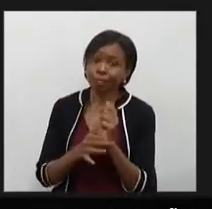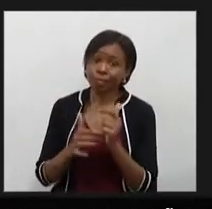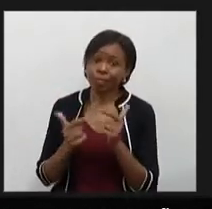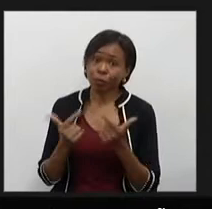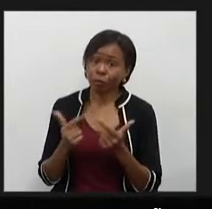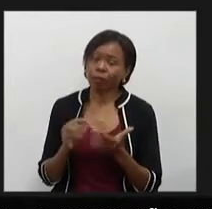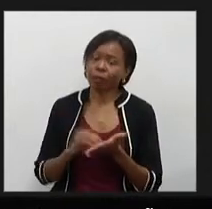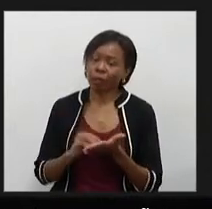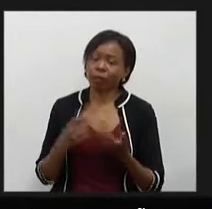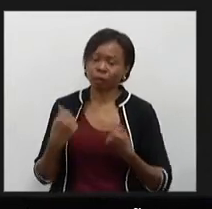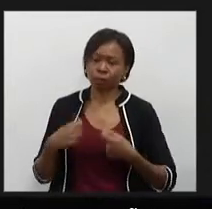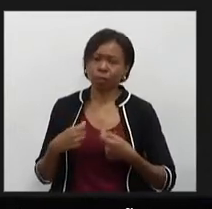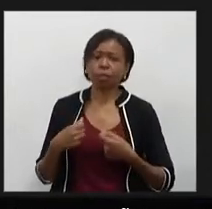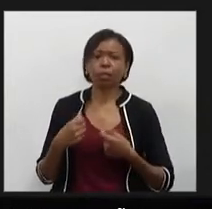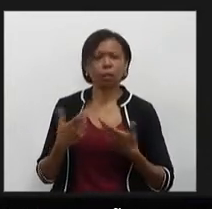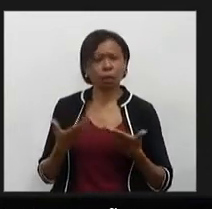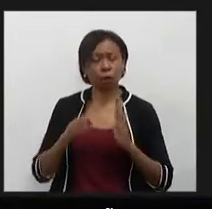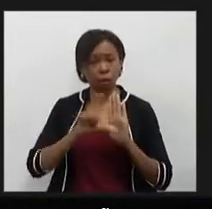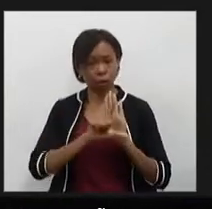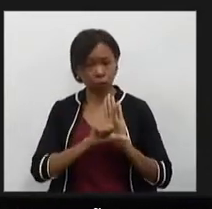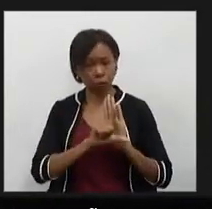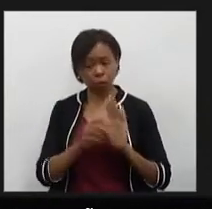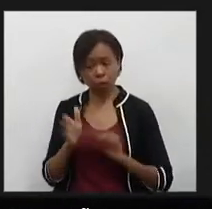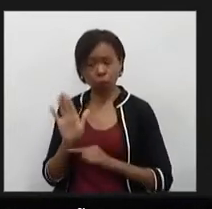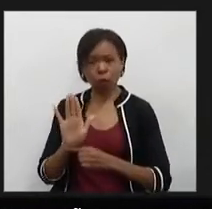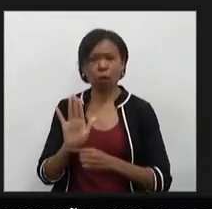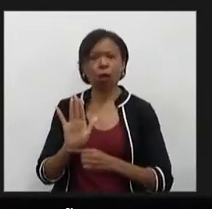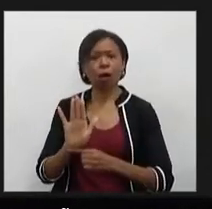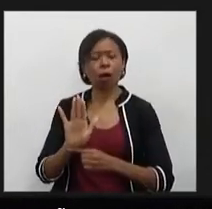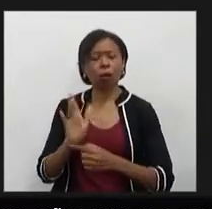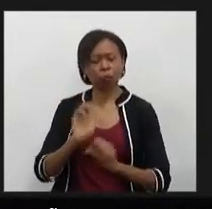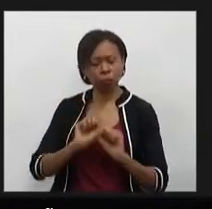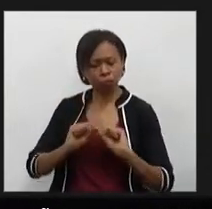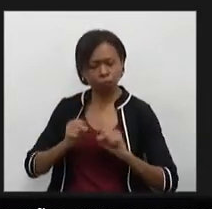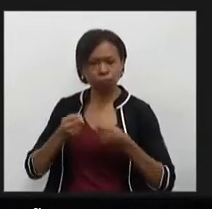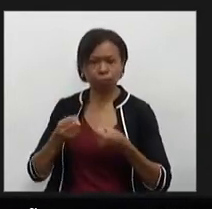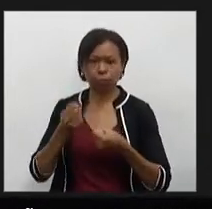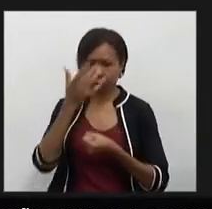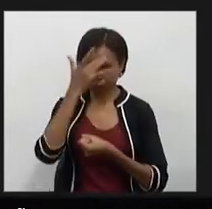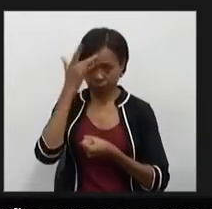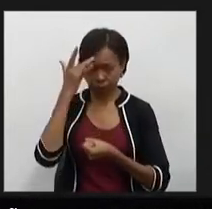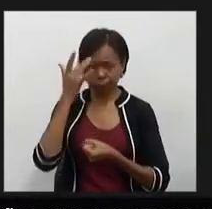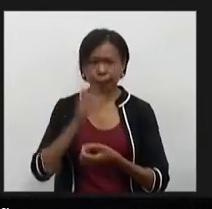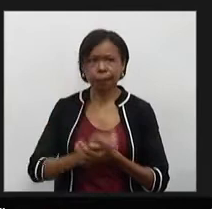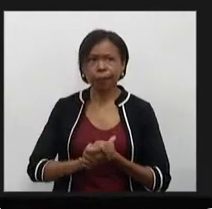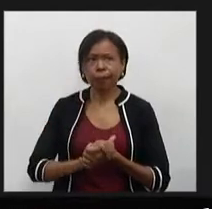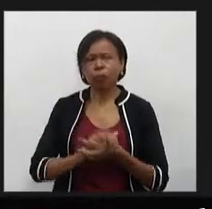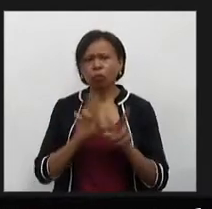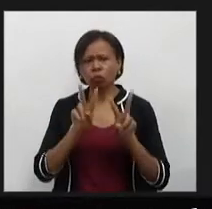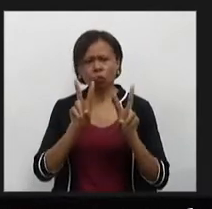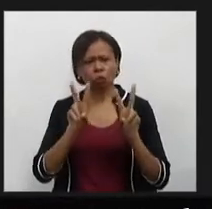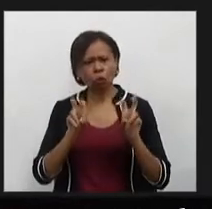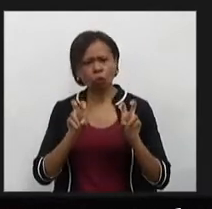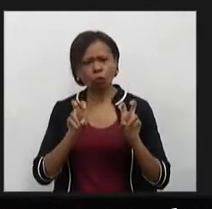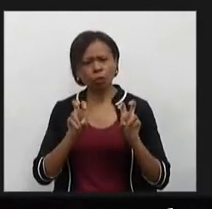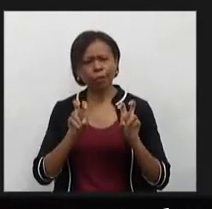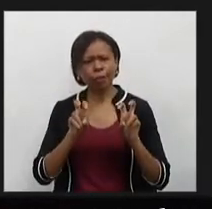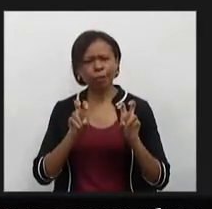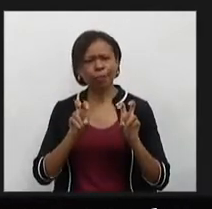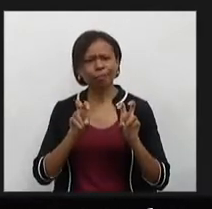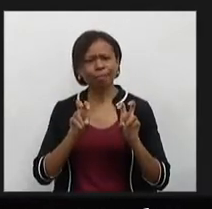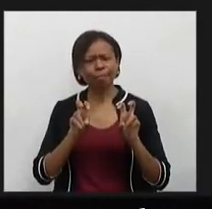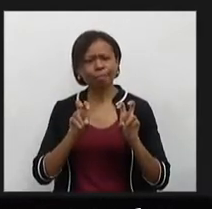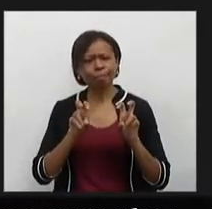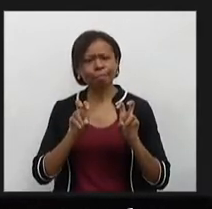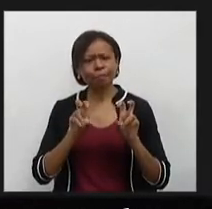vir a protegê-las de acordo com as situações pertinentes. Essa questão da maior vulnerabilidade,